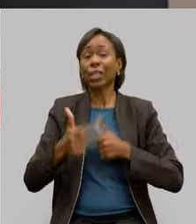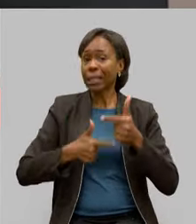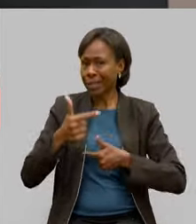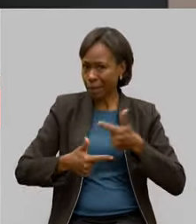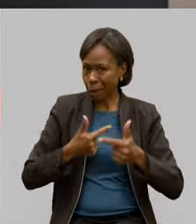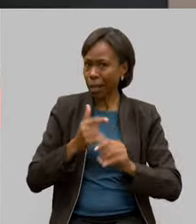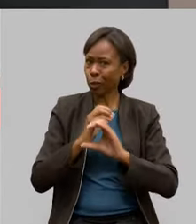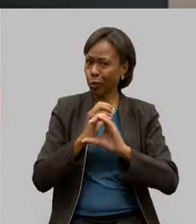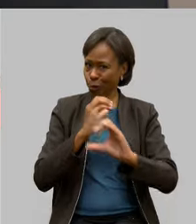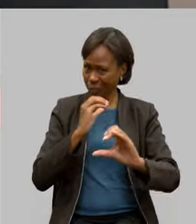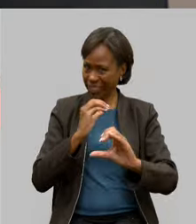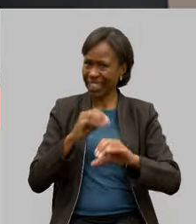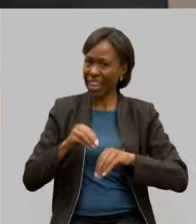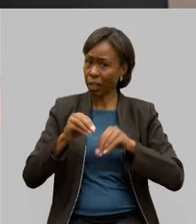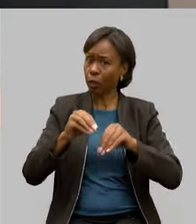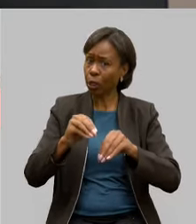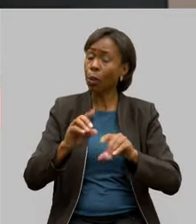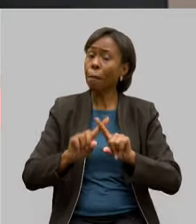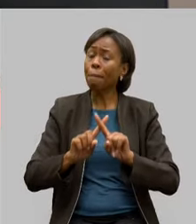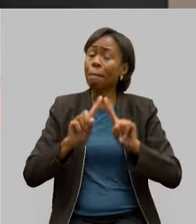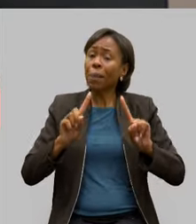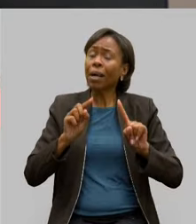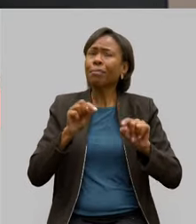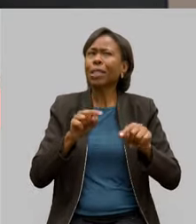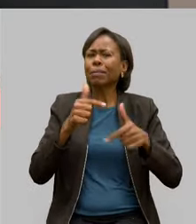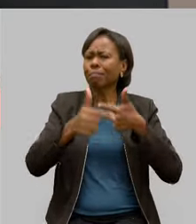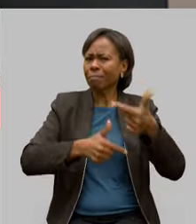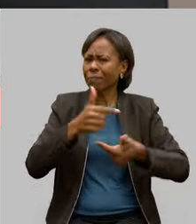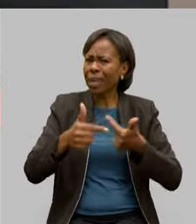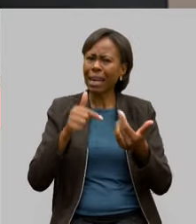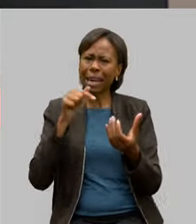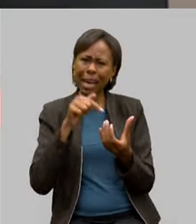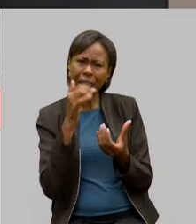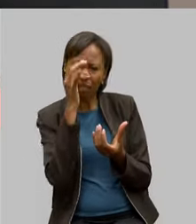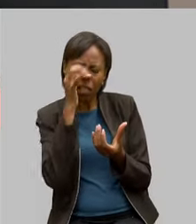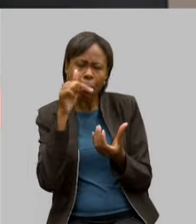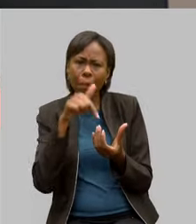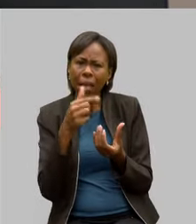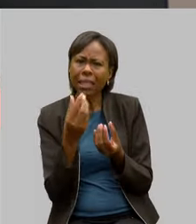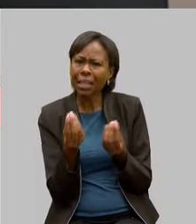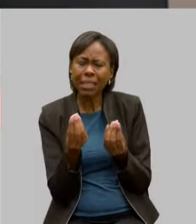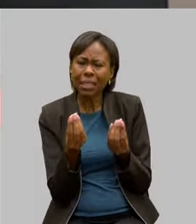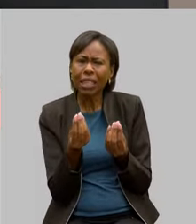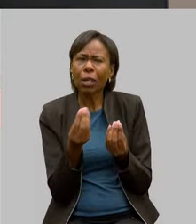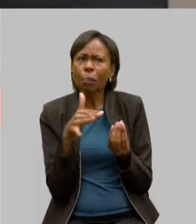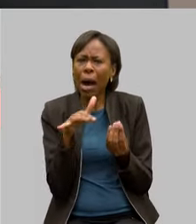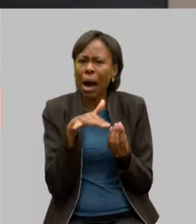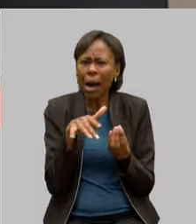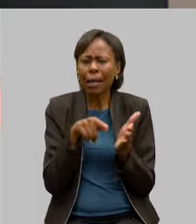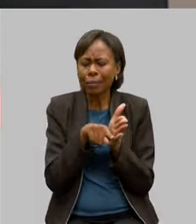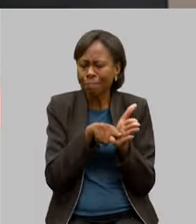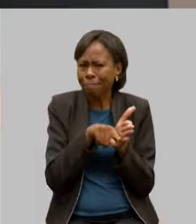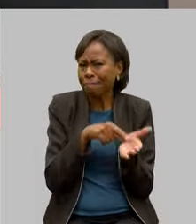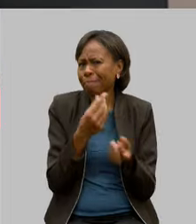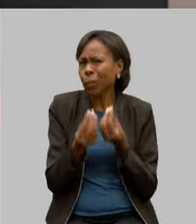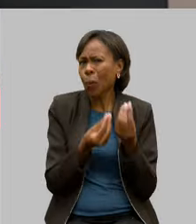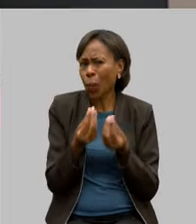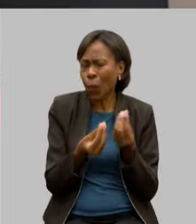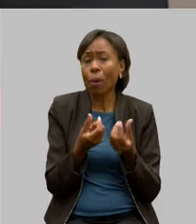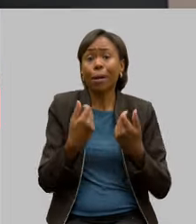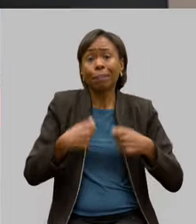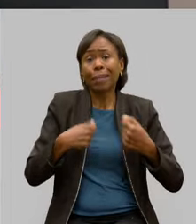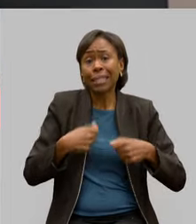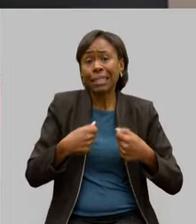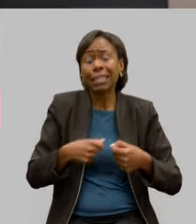para que isso aconteça para que a gente possa trabalhar uma planta dessa forma com essa visão científica a gente precisa superar Essas barreiras